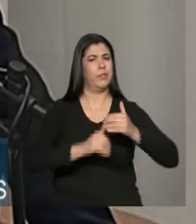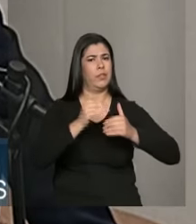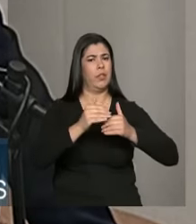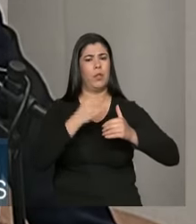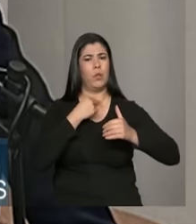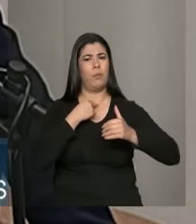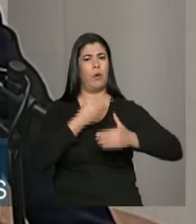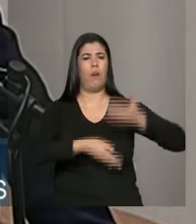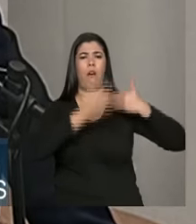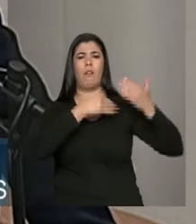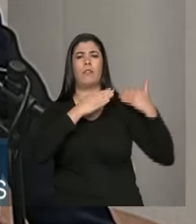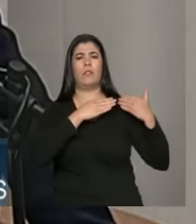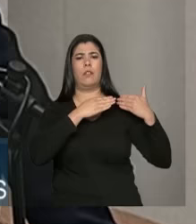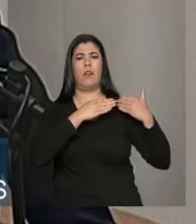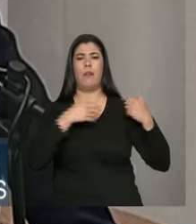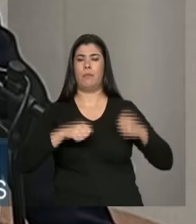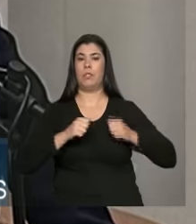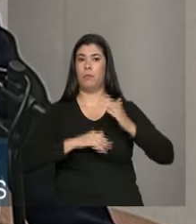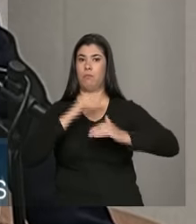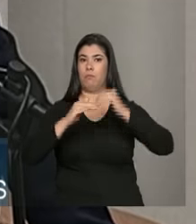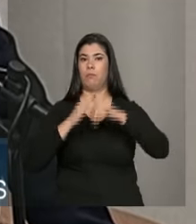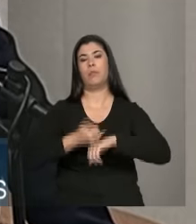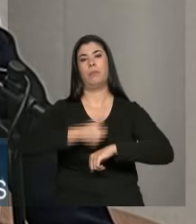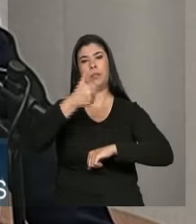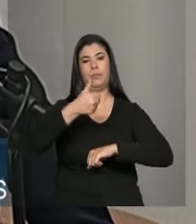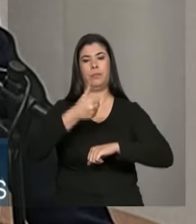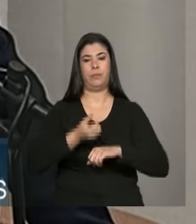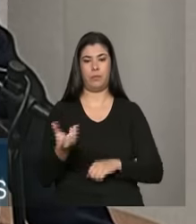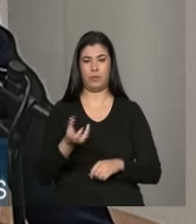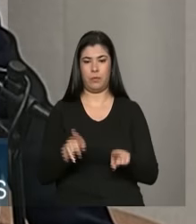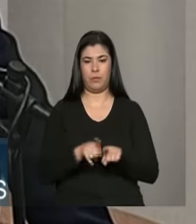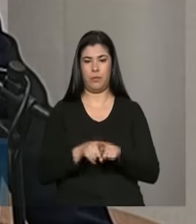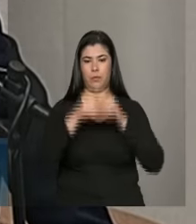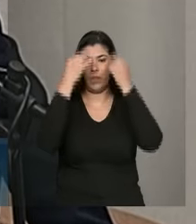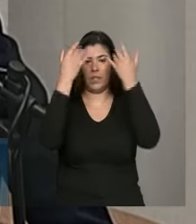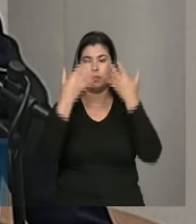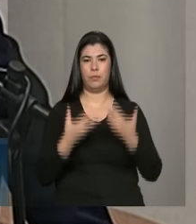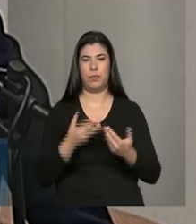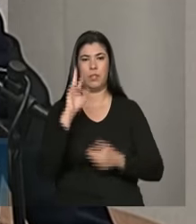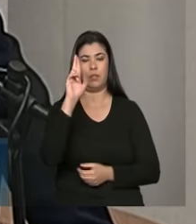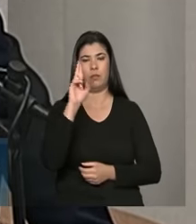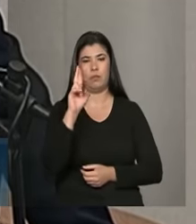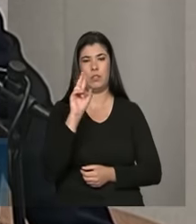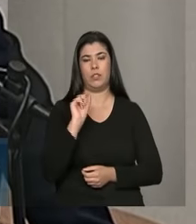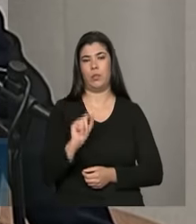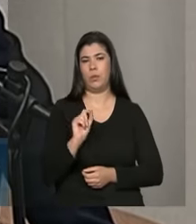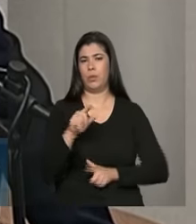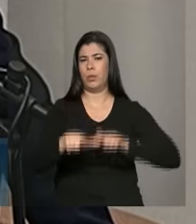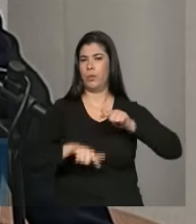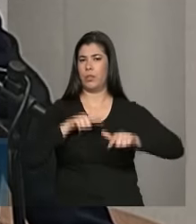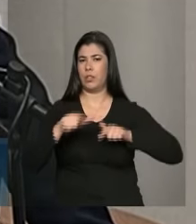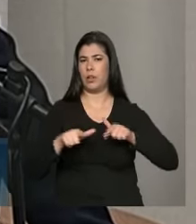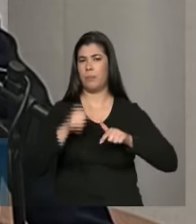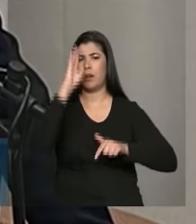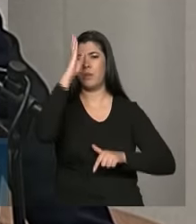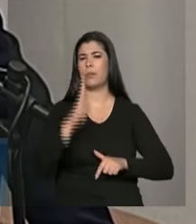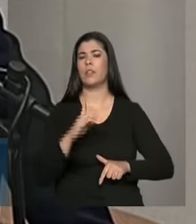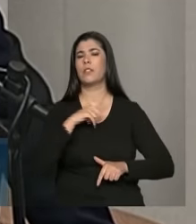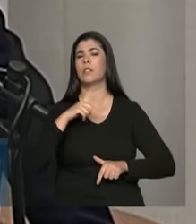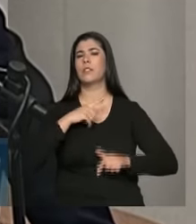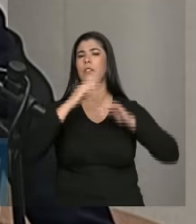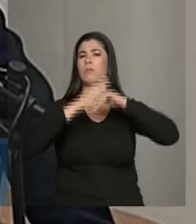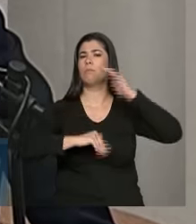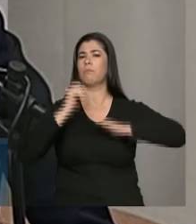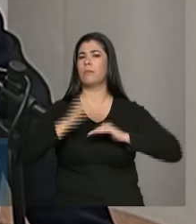natureza né eu queria aqui fazer referência ao trabalho que o Brasil faz